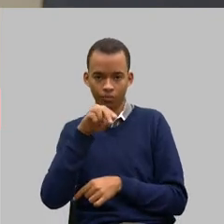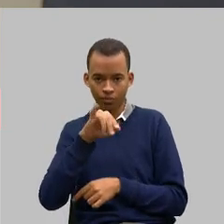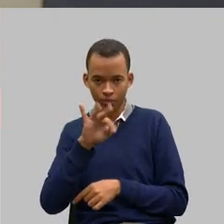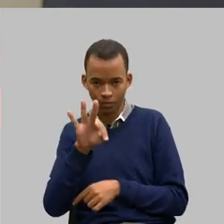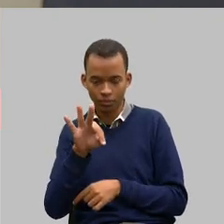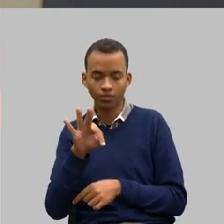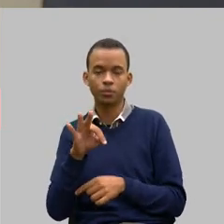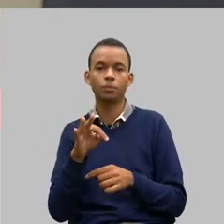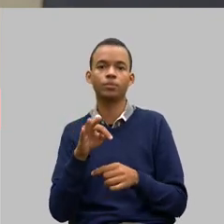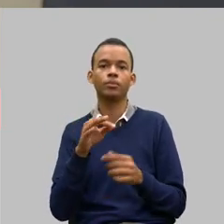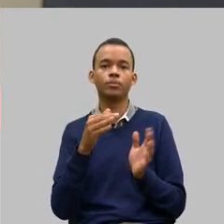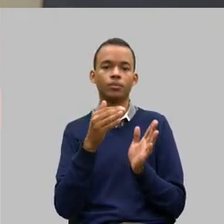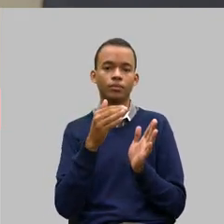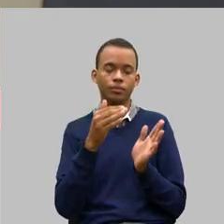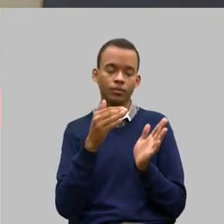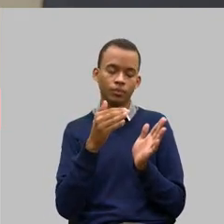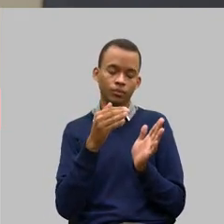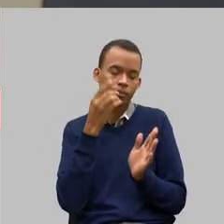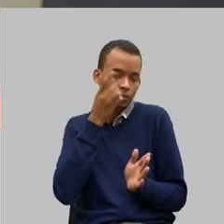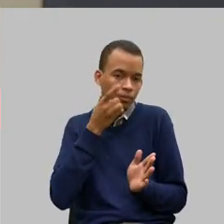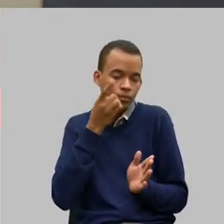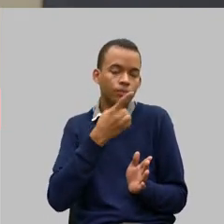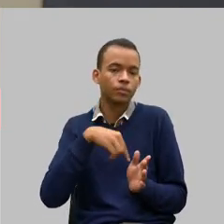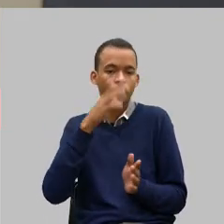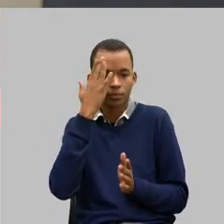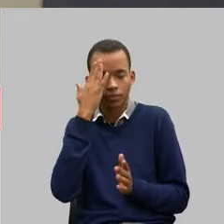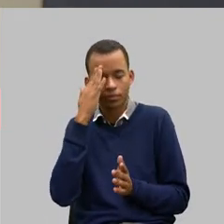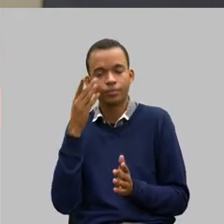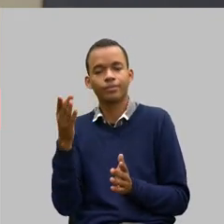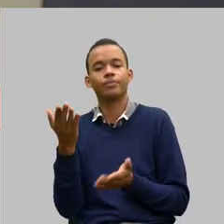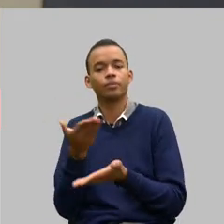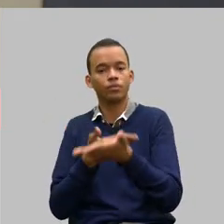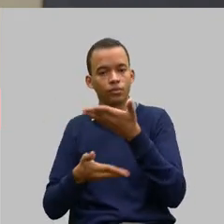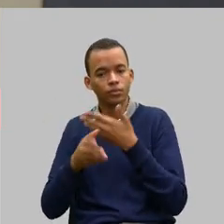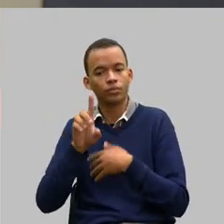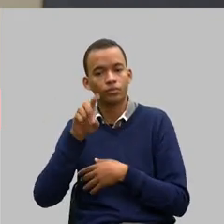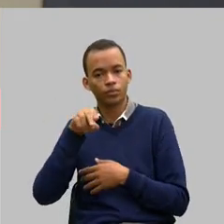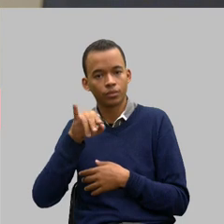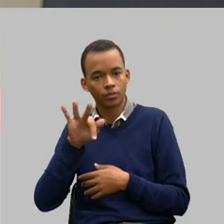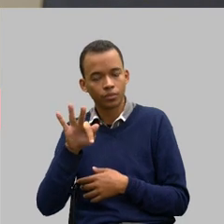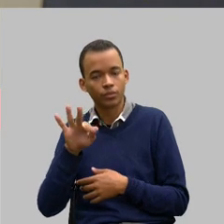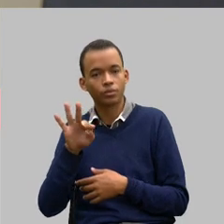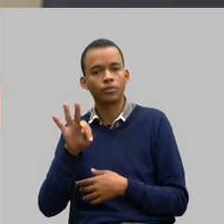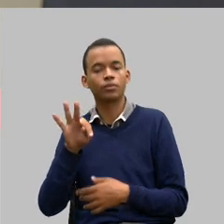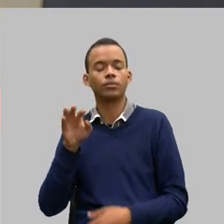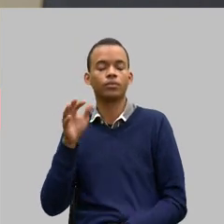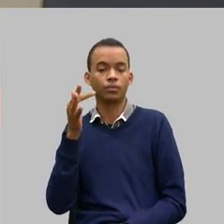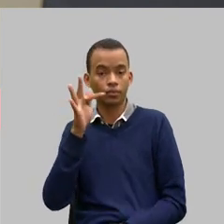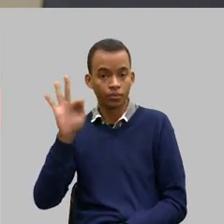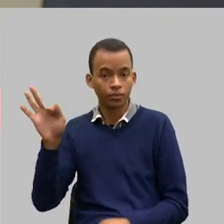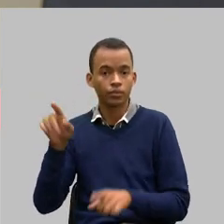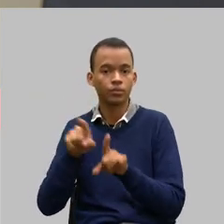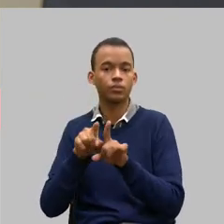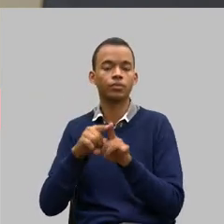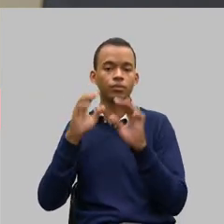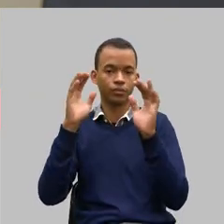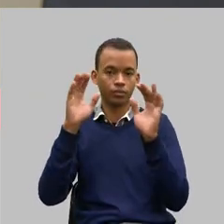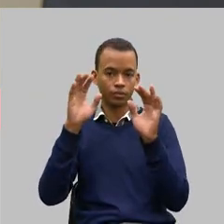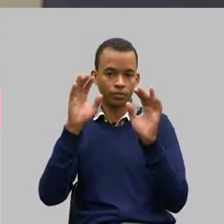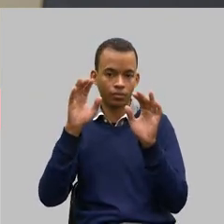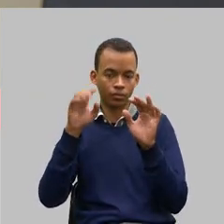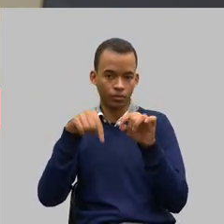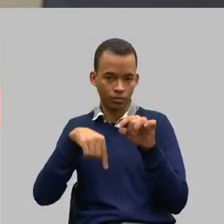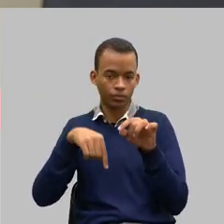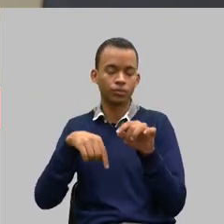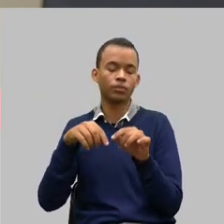nós temos uma interlocução muito boa né tanto no denit Federal quanto né quanto com a superintendência regional aqui na figura do Antônio Gabriel